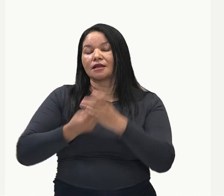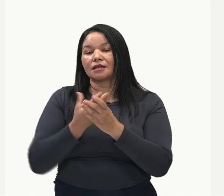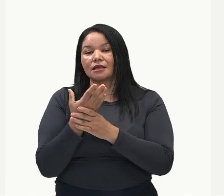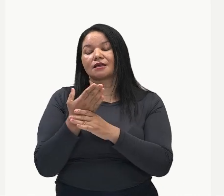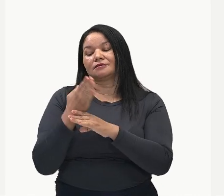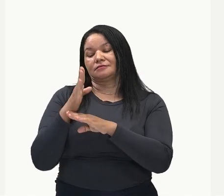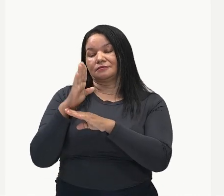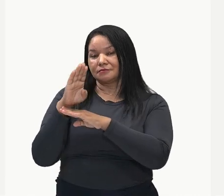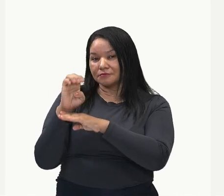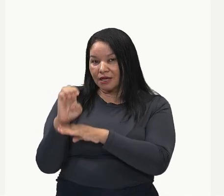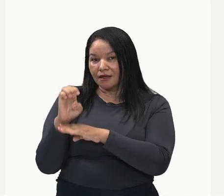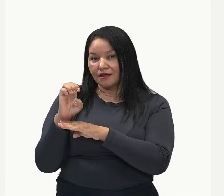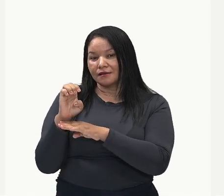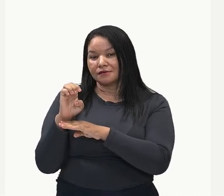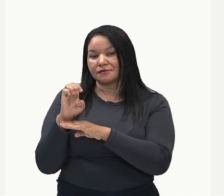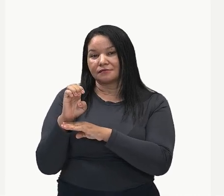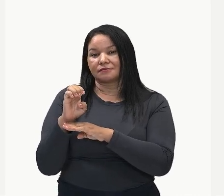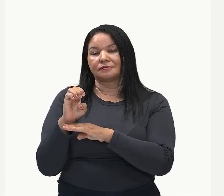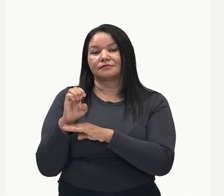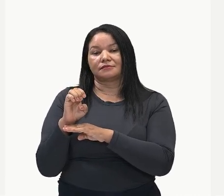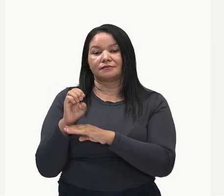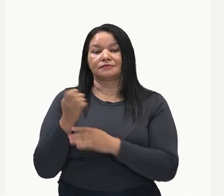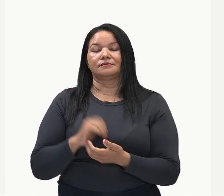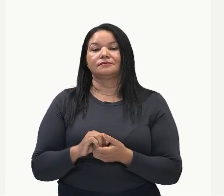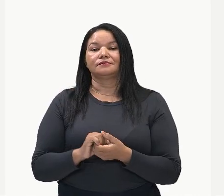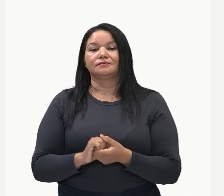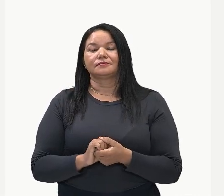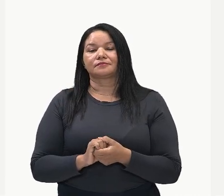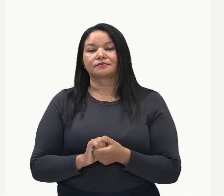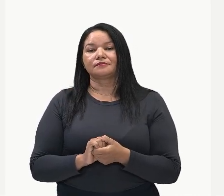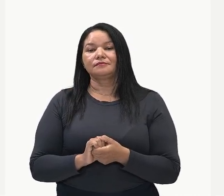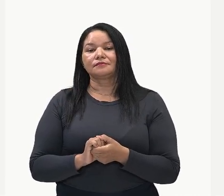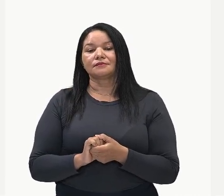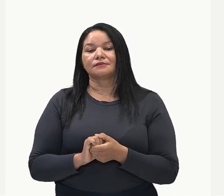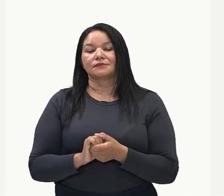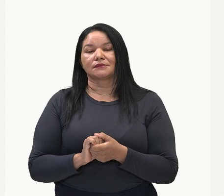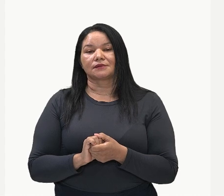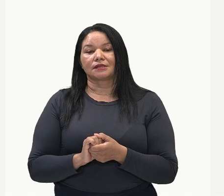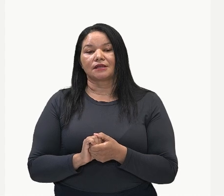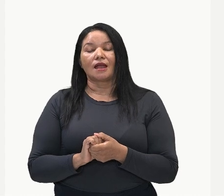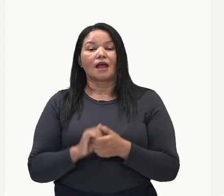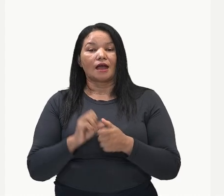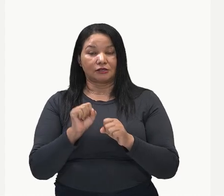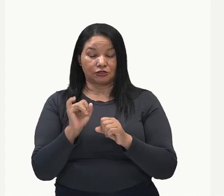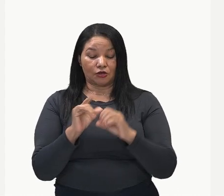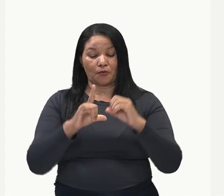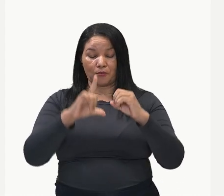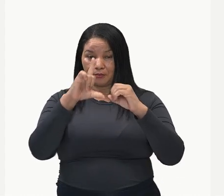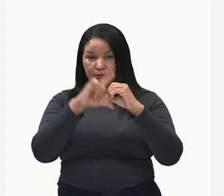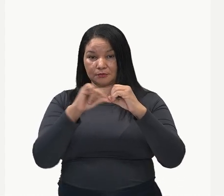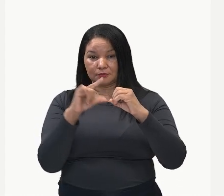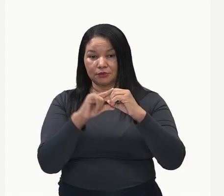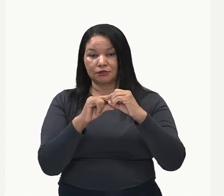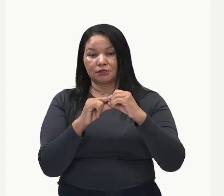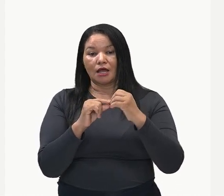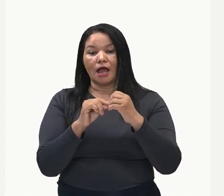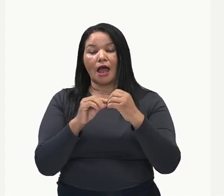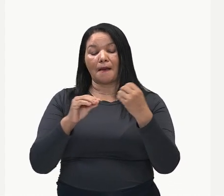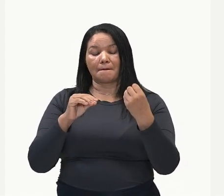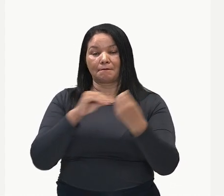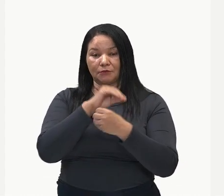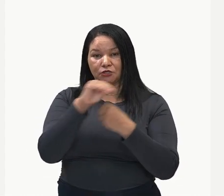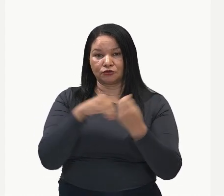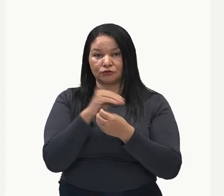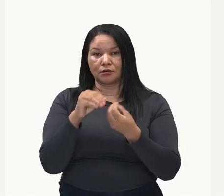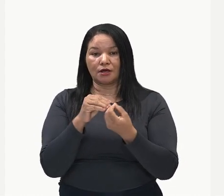né, alguma base, uma função química considerada base. Por outro lado, quando nós pegarmos um óxido básico, colocarmos ele